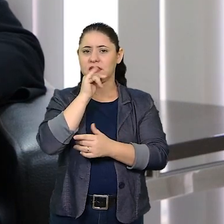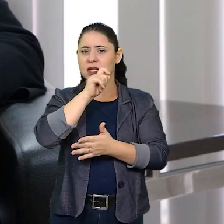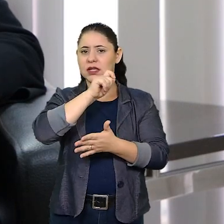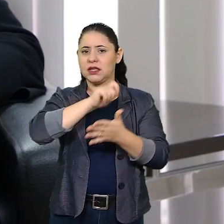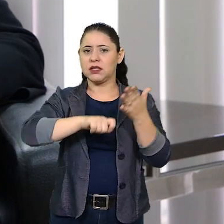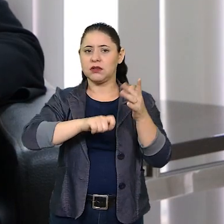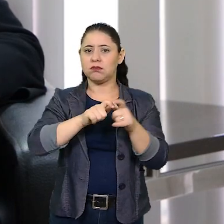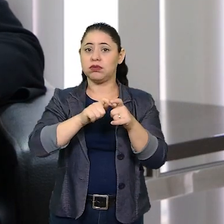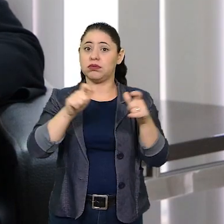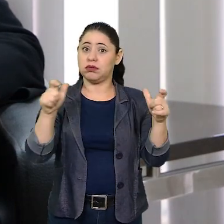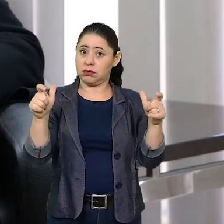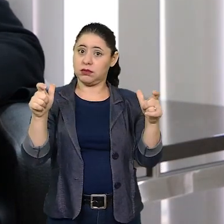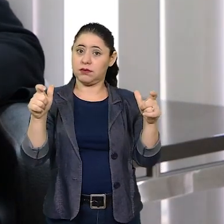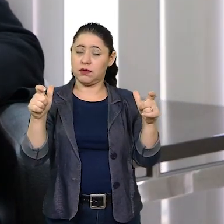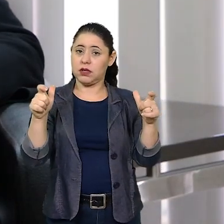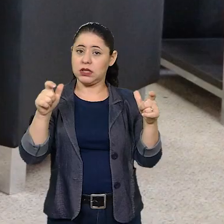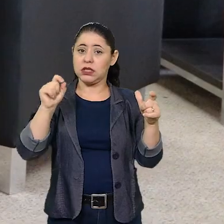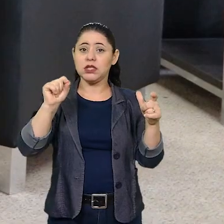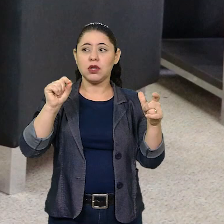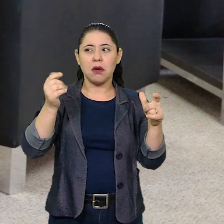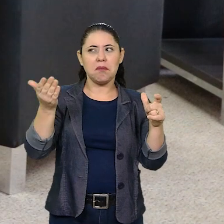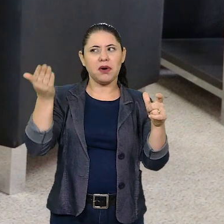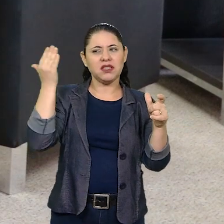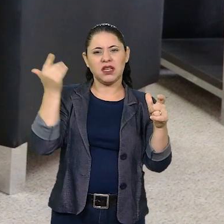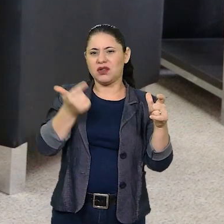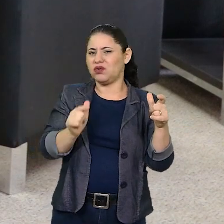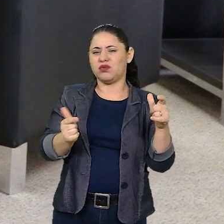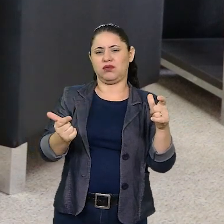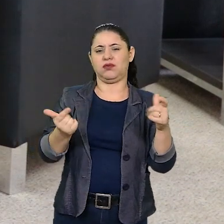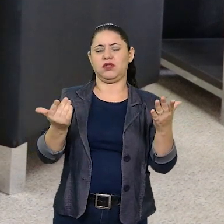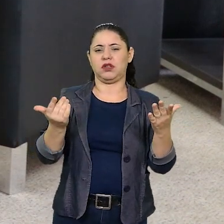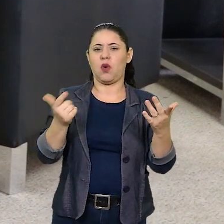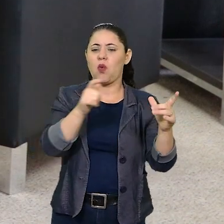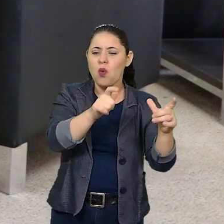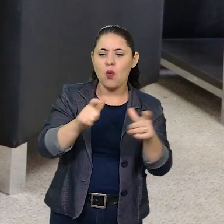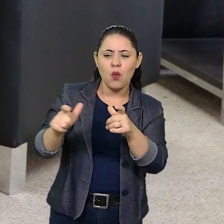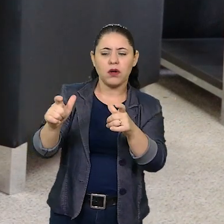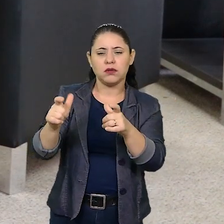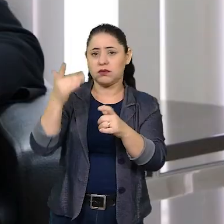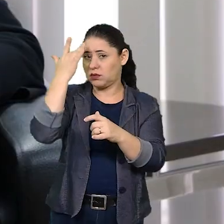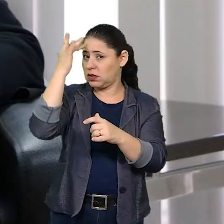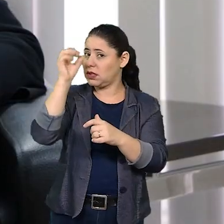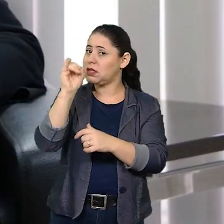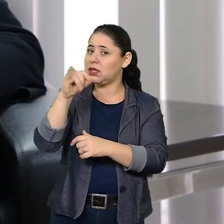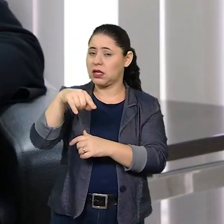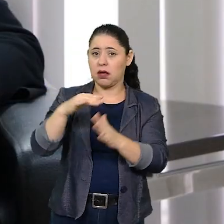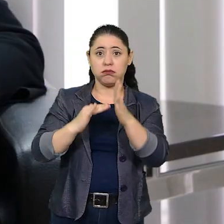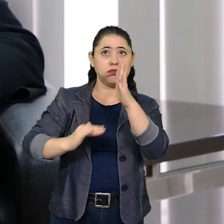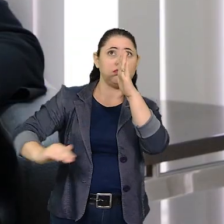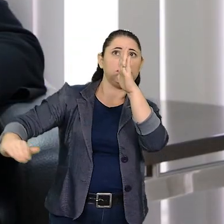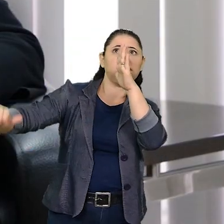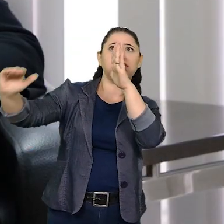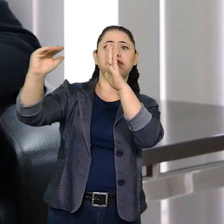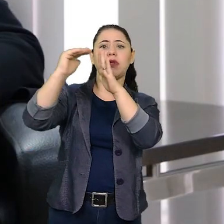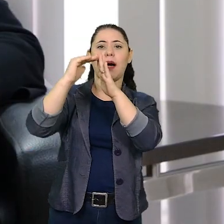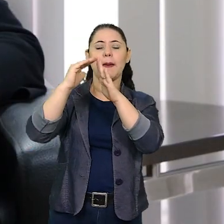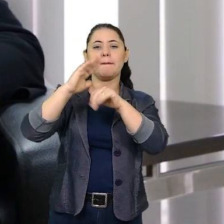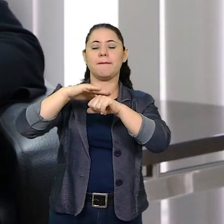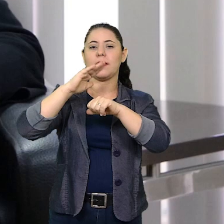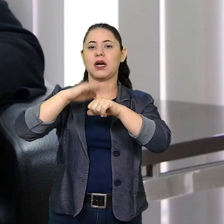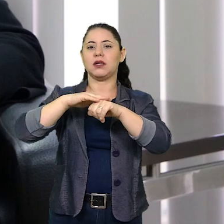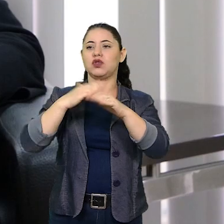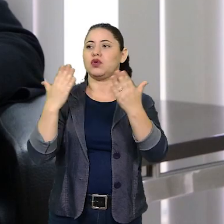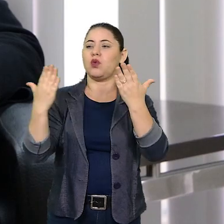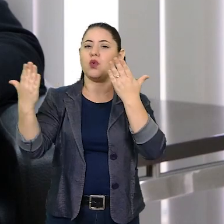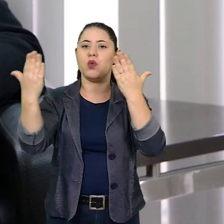a um registro maior que não existiria em outros lugares. Não sei se aqui é tão mais alto assim o índice